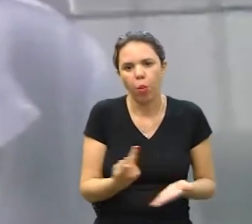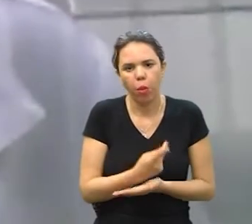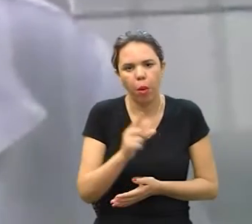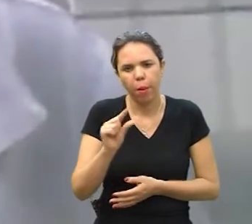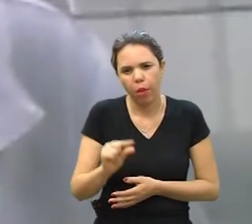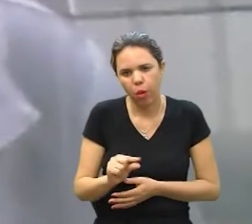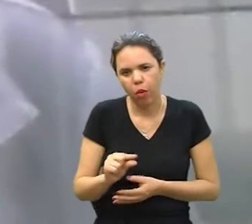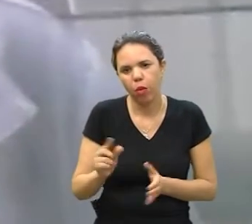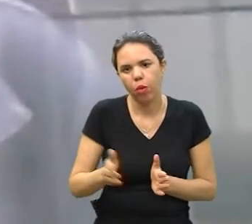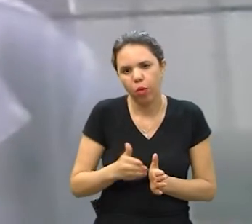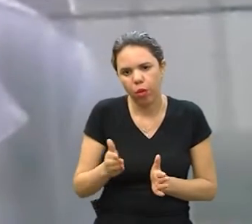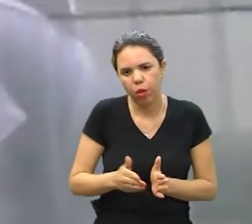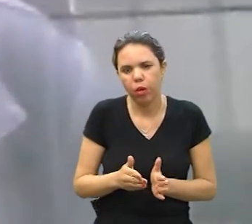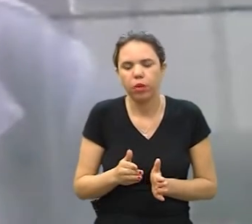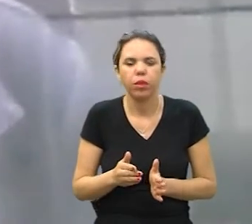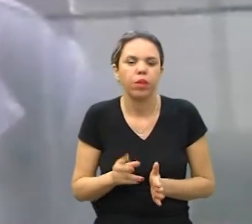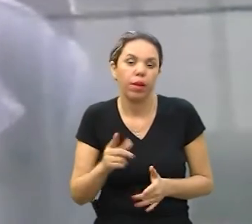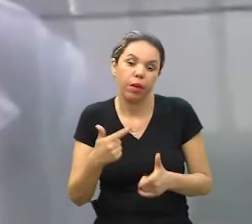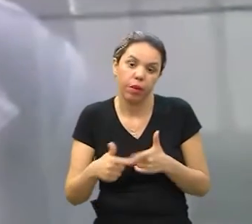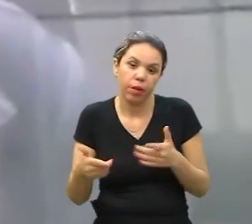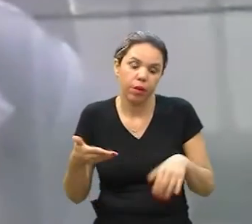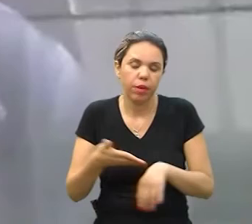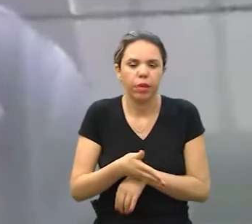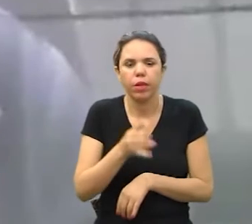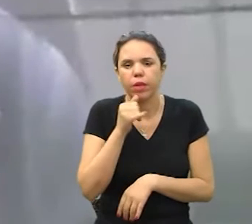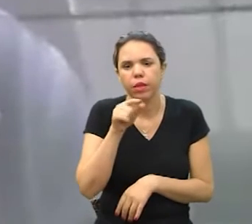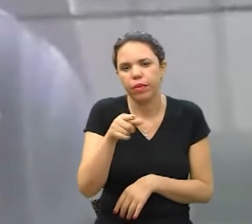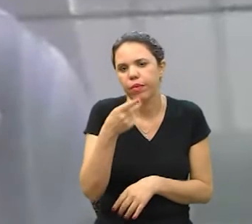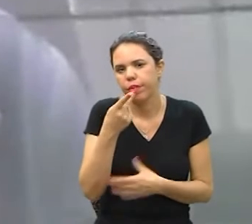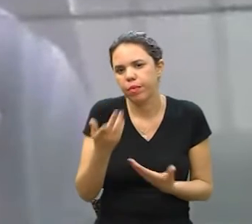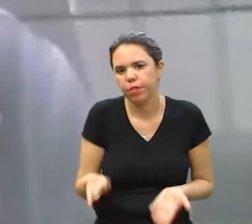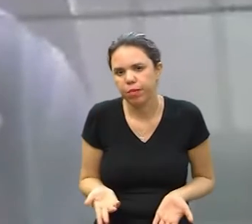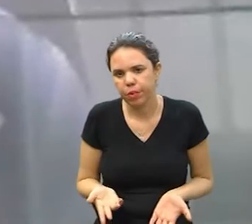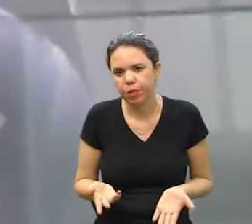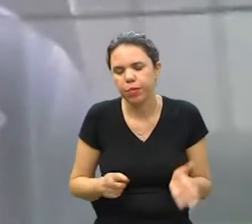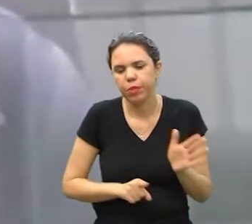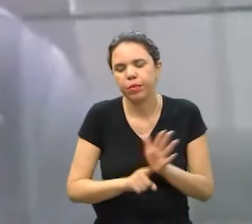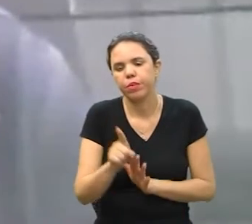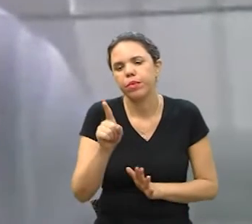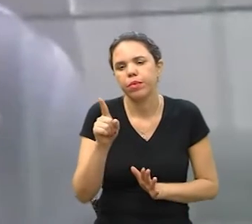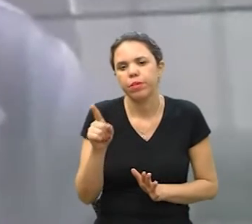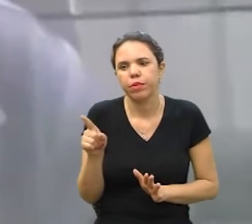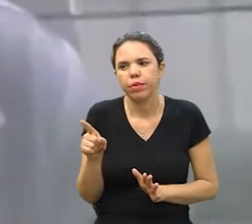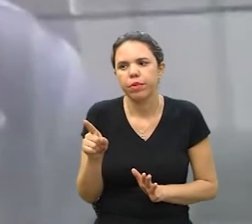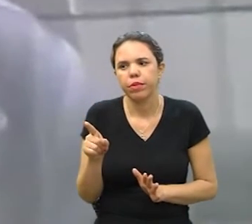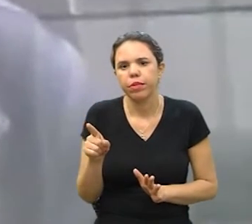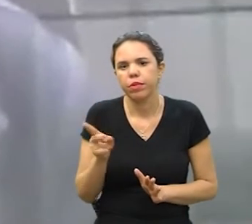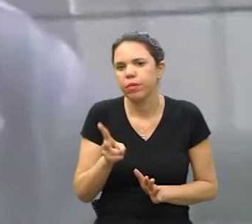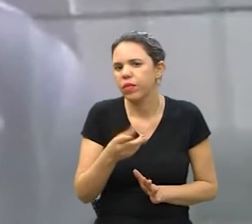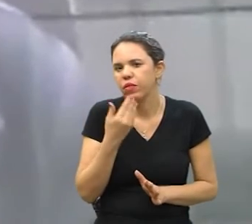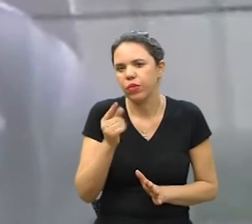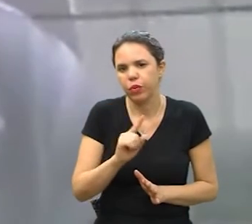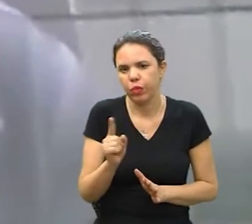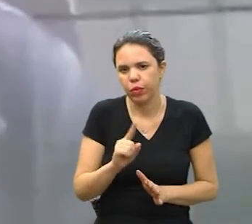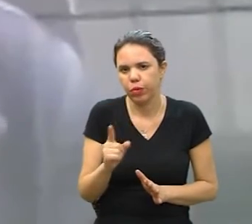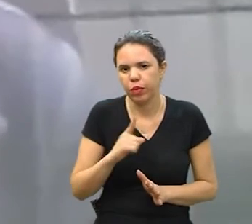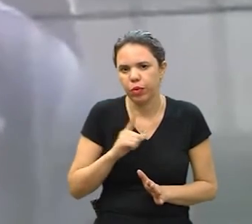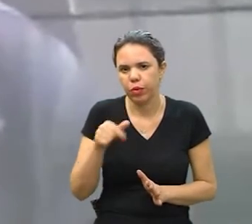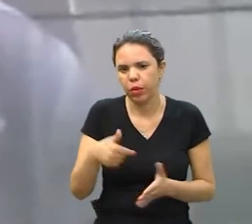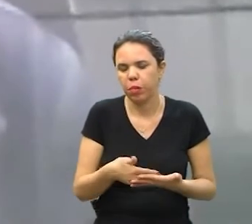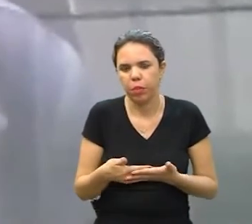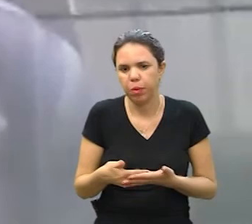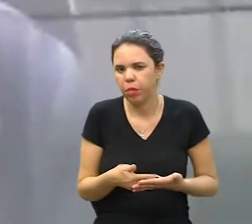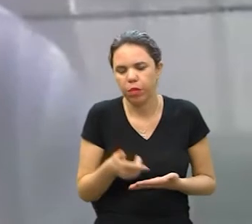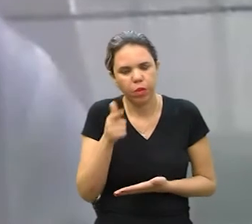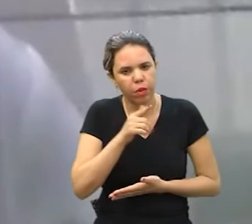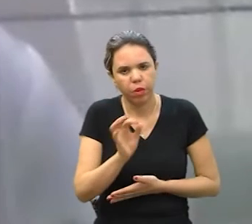errado, fabrica pouco. E aí é que entra o problema, né? Como você perguntou, nem sempre é fácil e tem